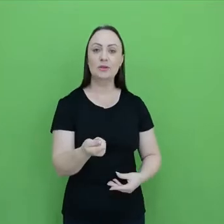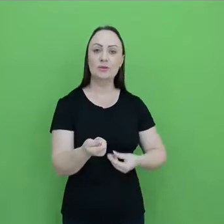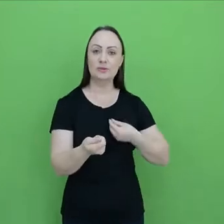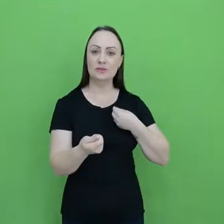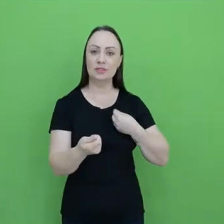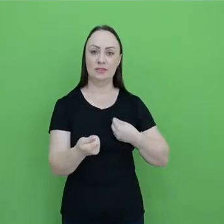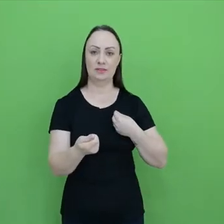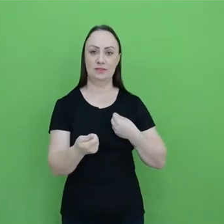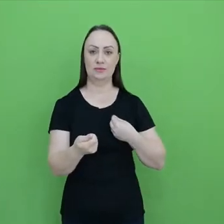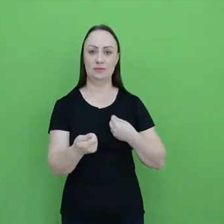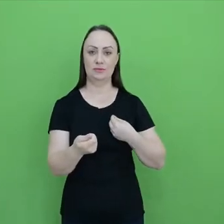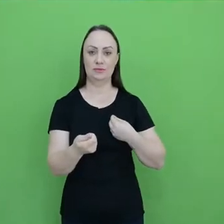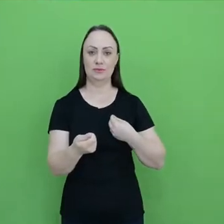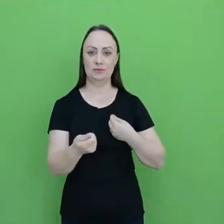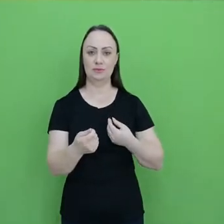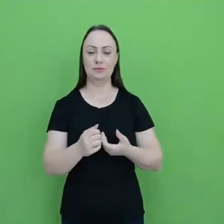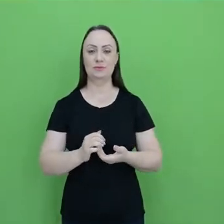são e estão.